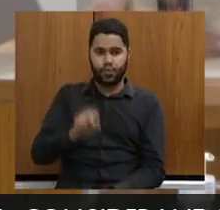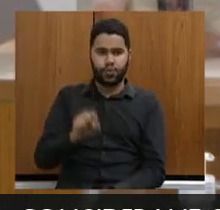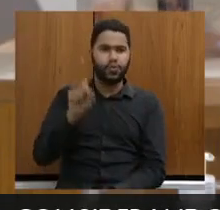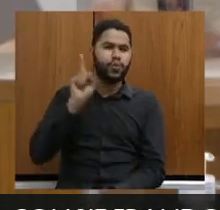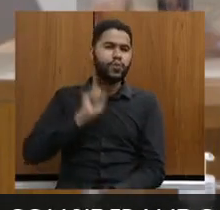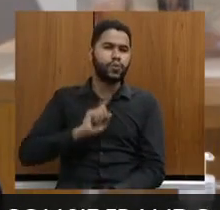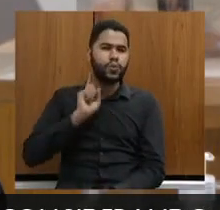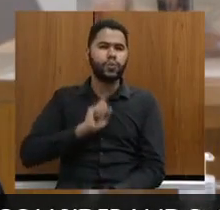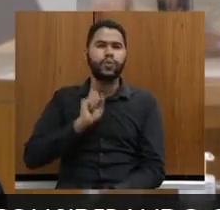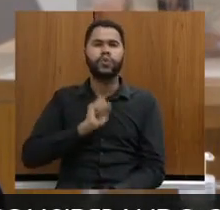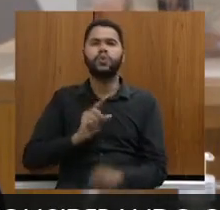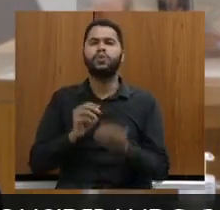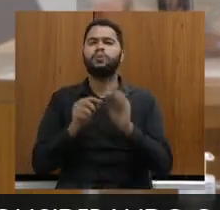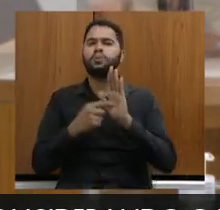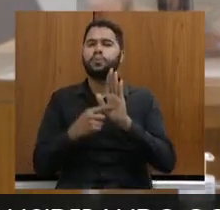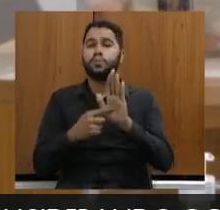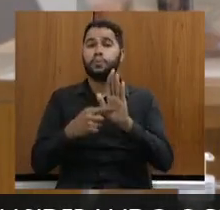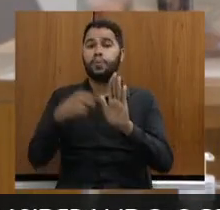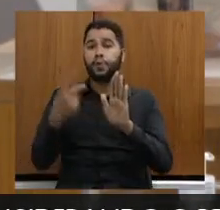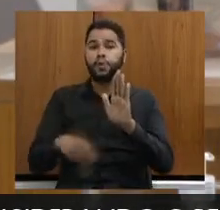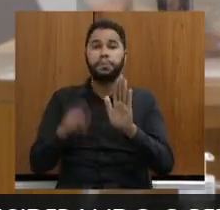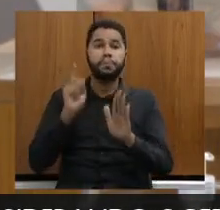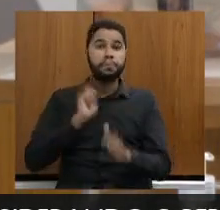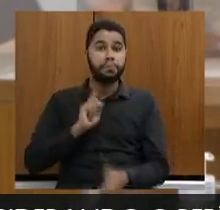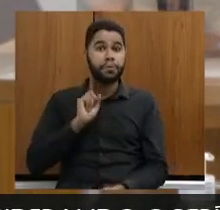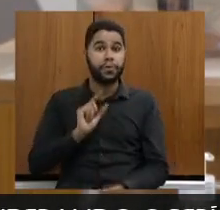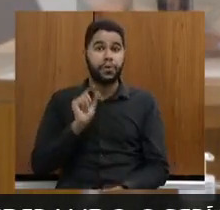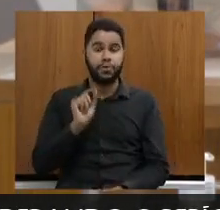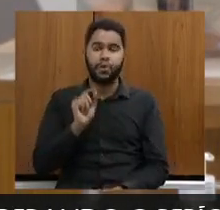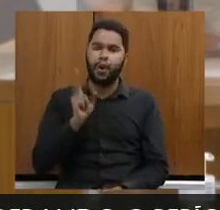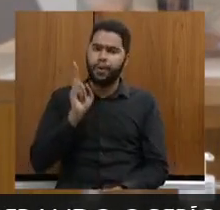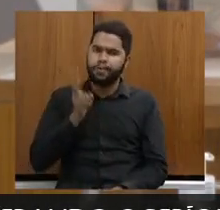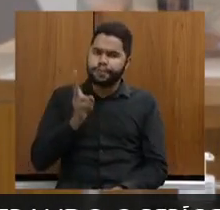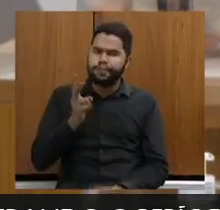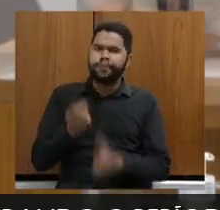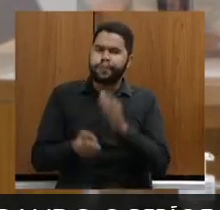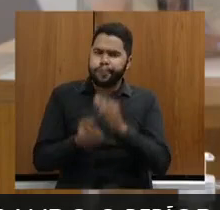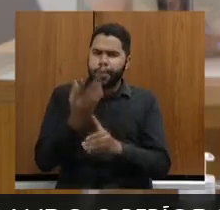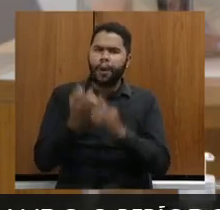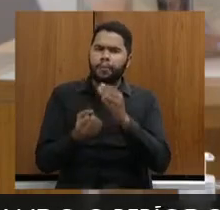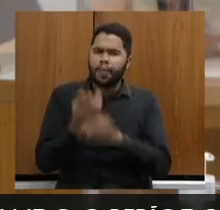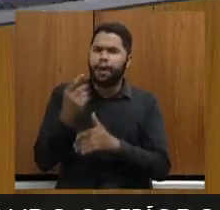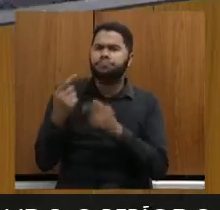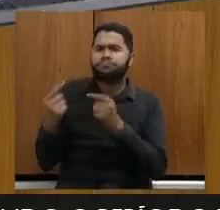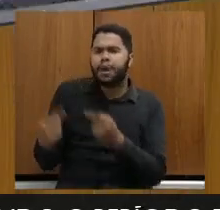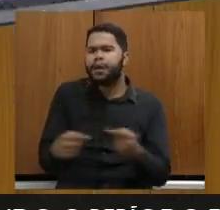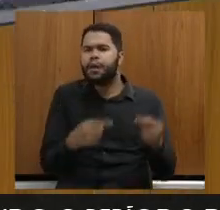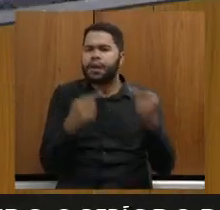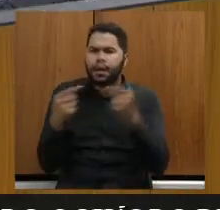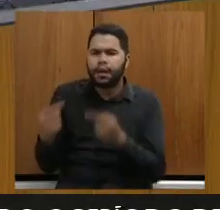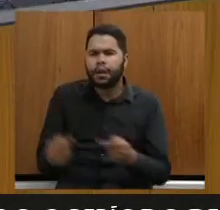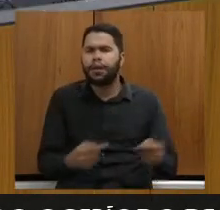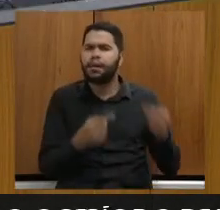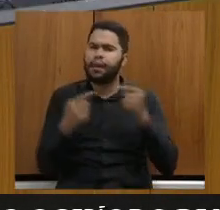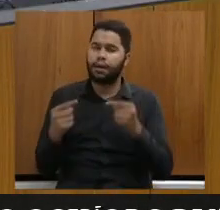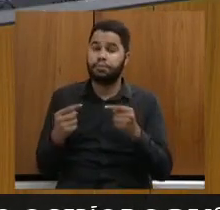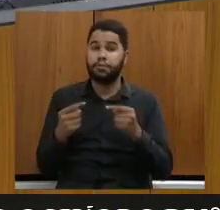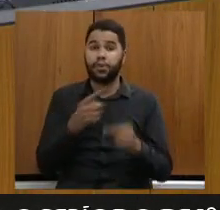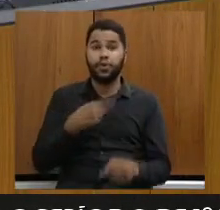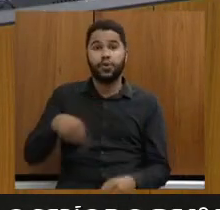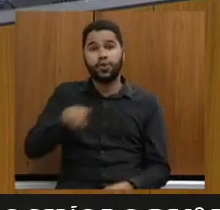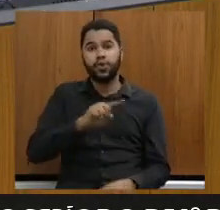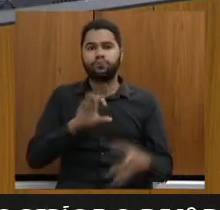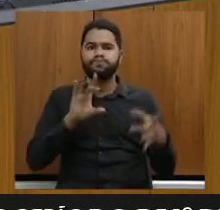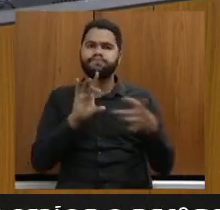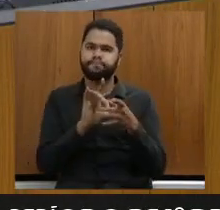Minas Deixa claro que Minas tem que continuar produzindo e discutir os caminhos da produção então